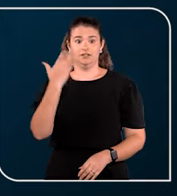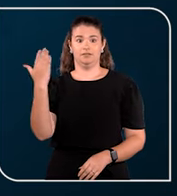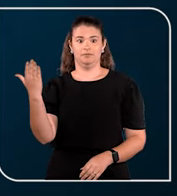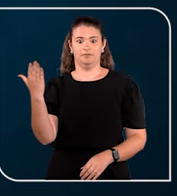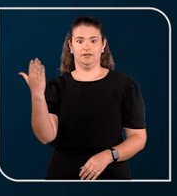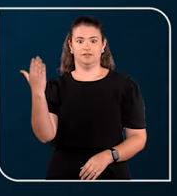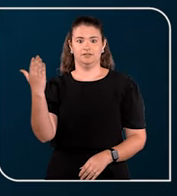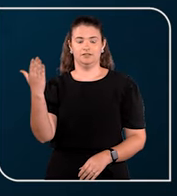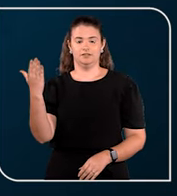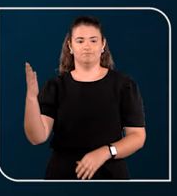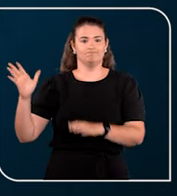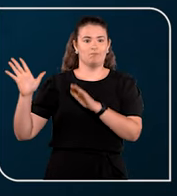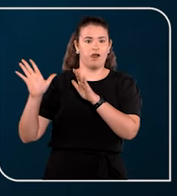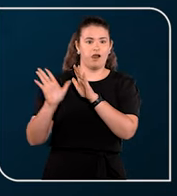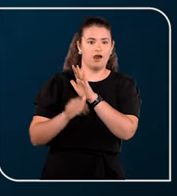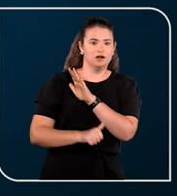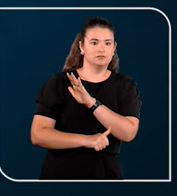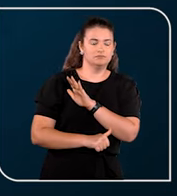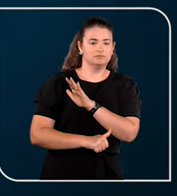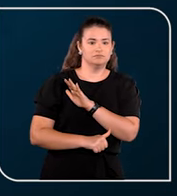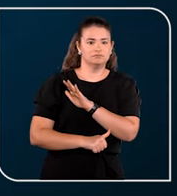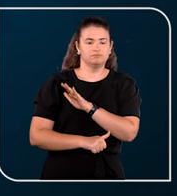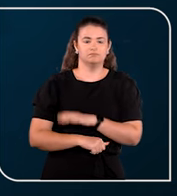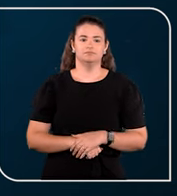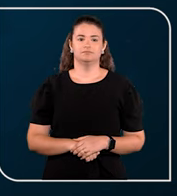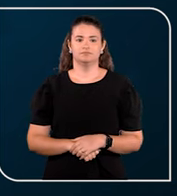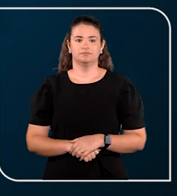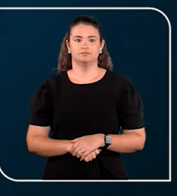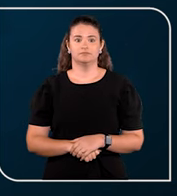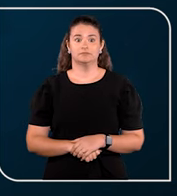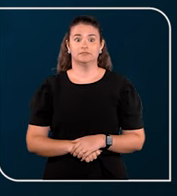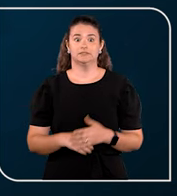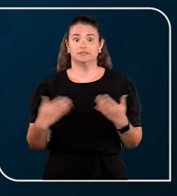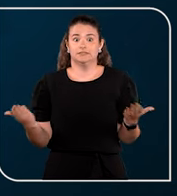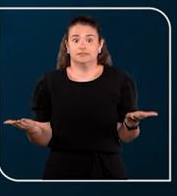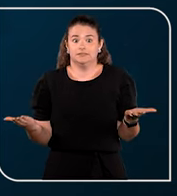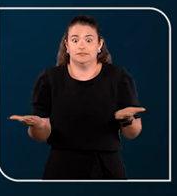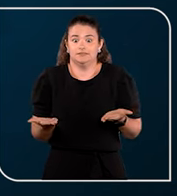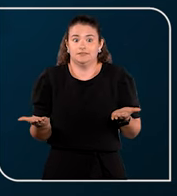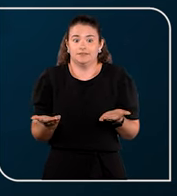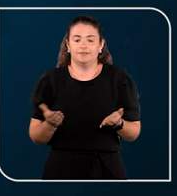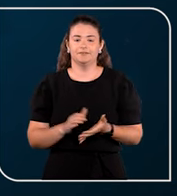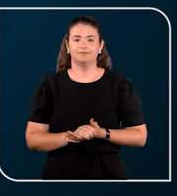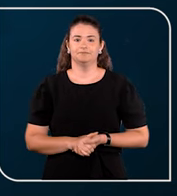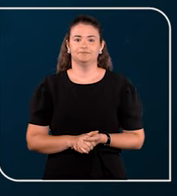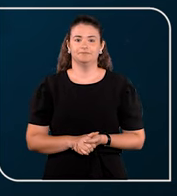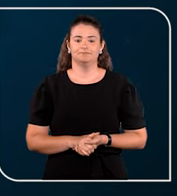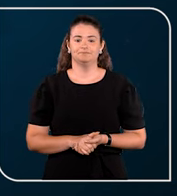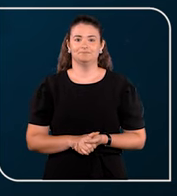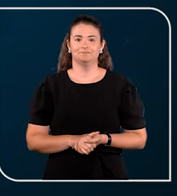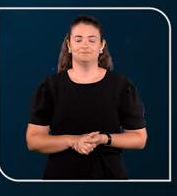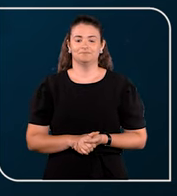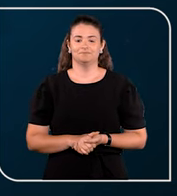na fila de carros, ela é assaltada. E agora?